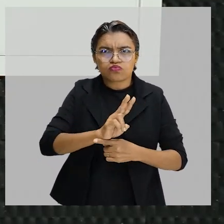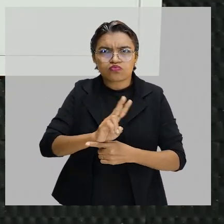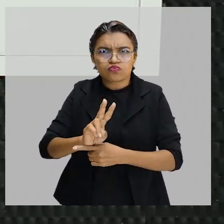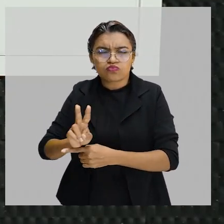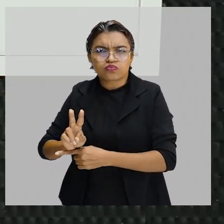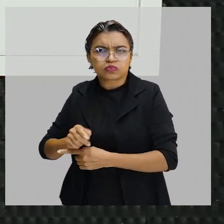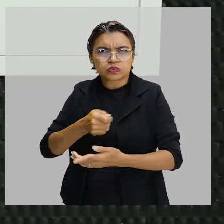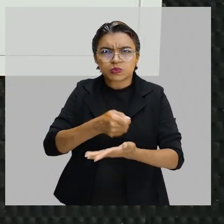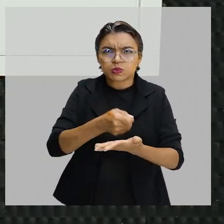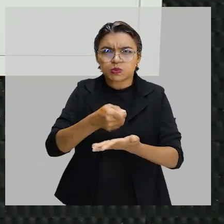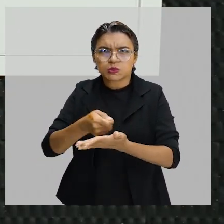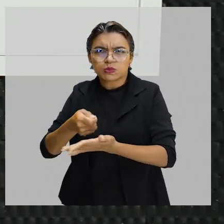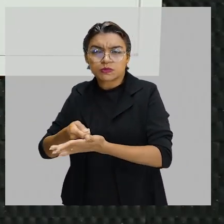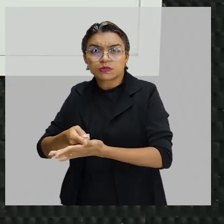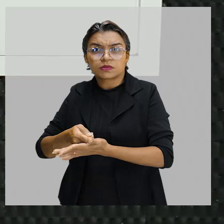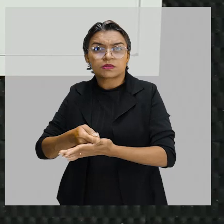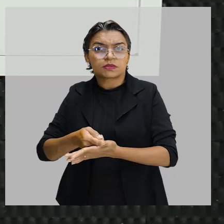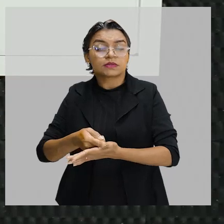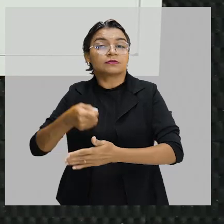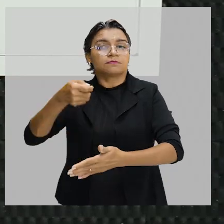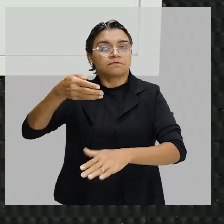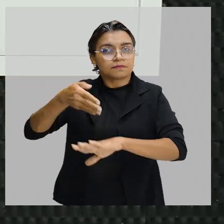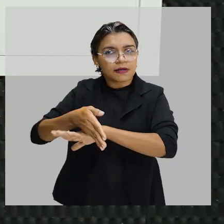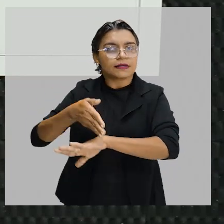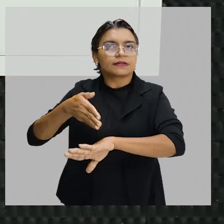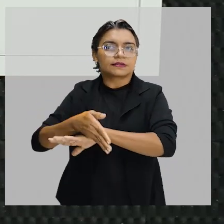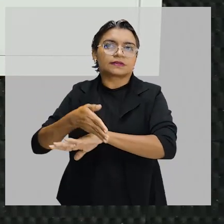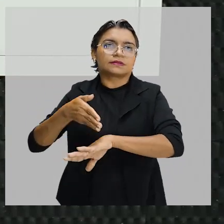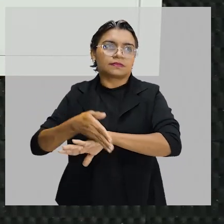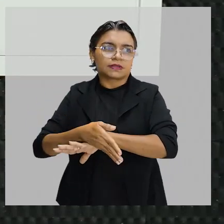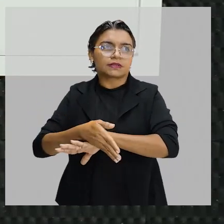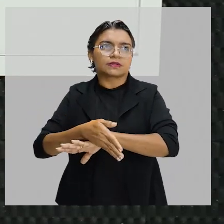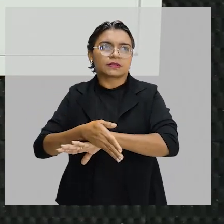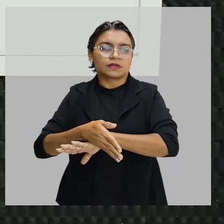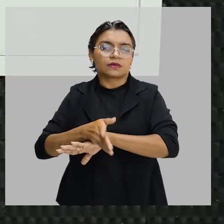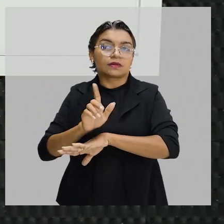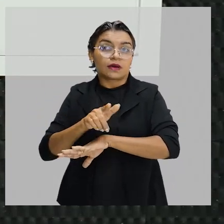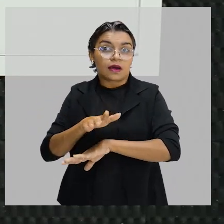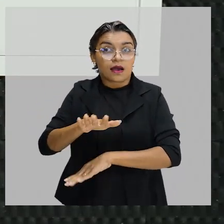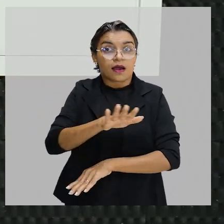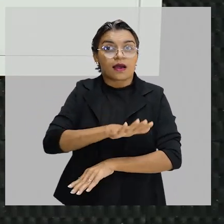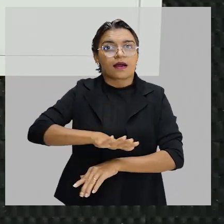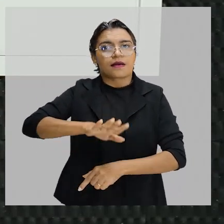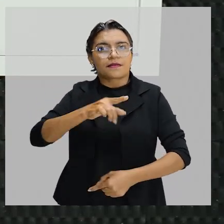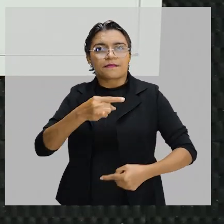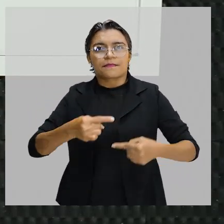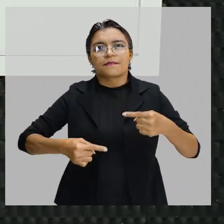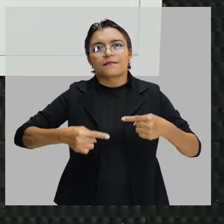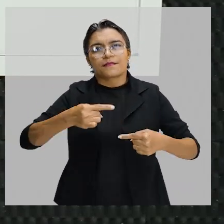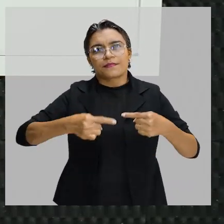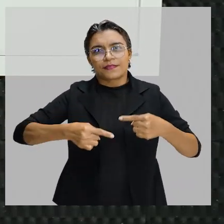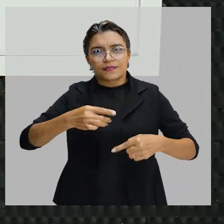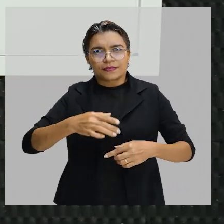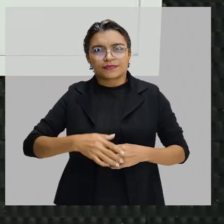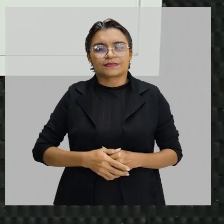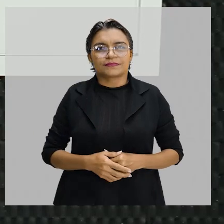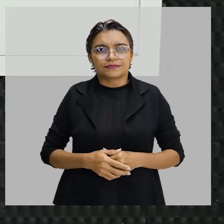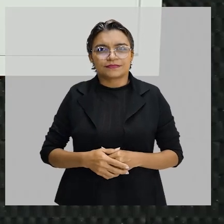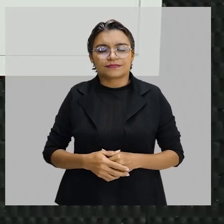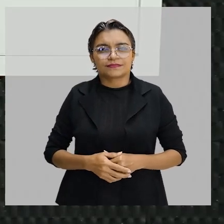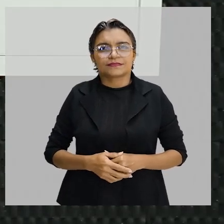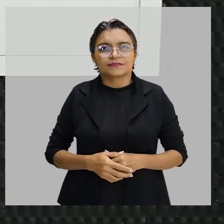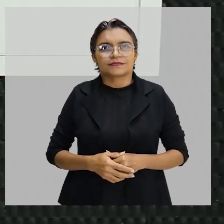seja, participação, ok? Dentro daquilo que nós consideramos como